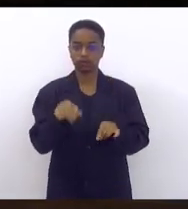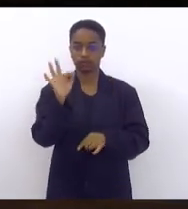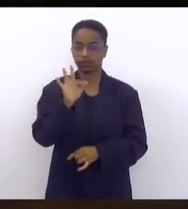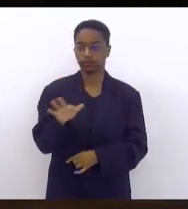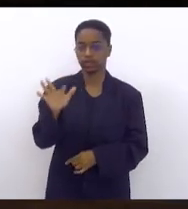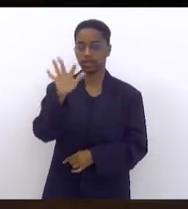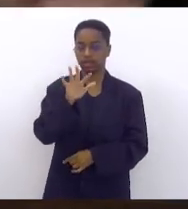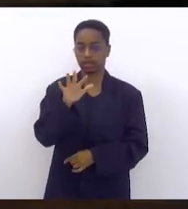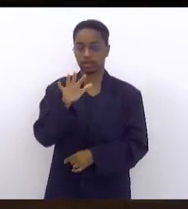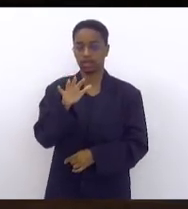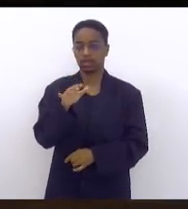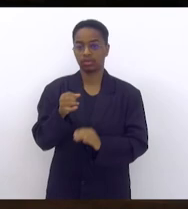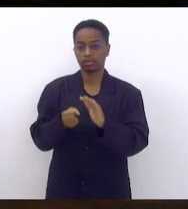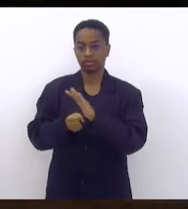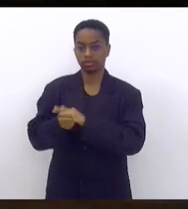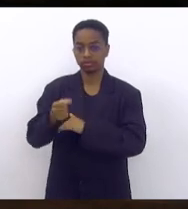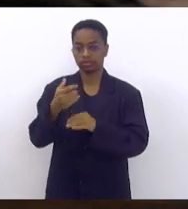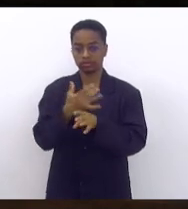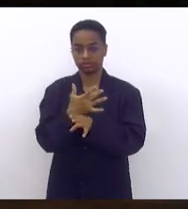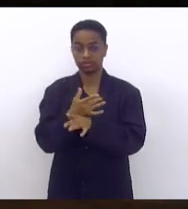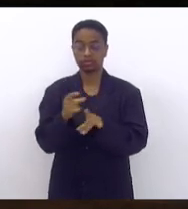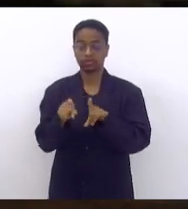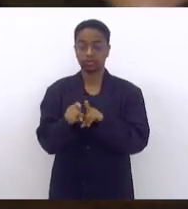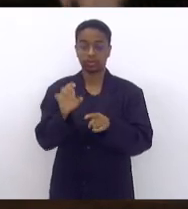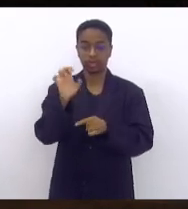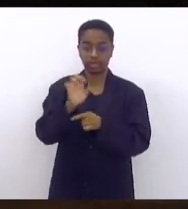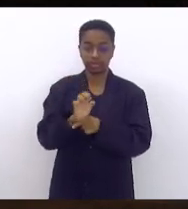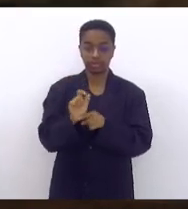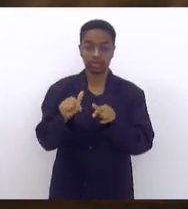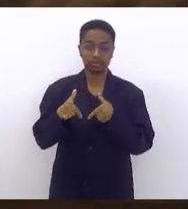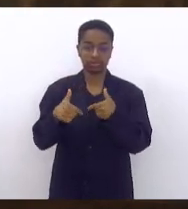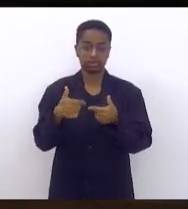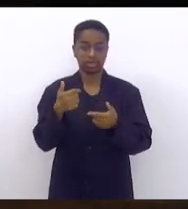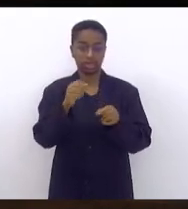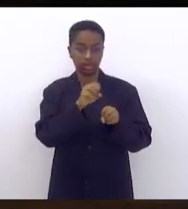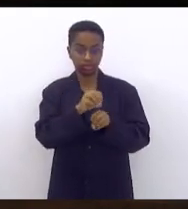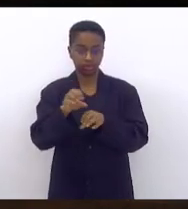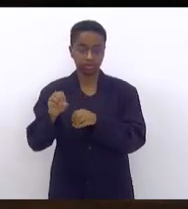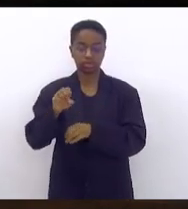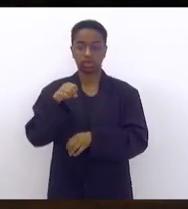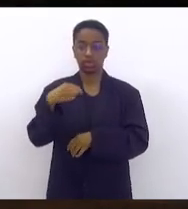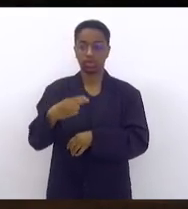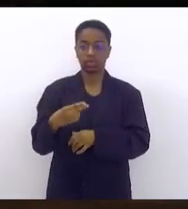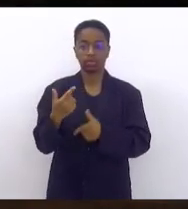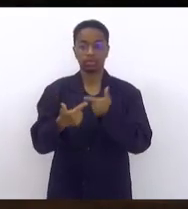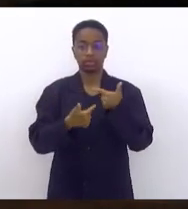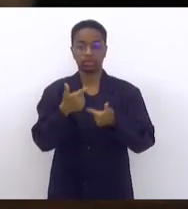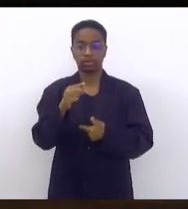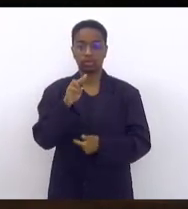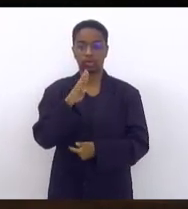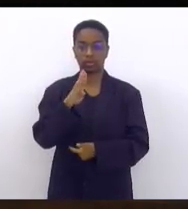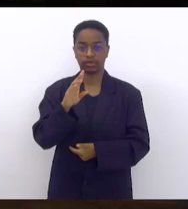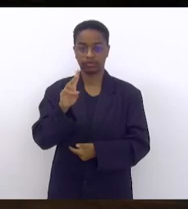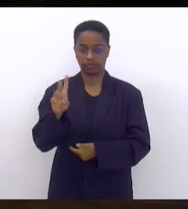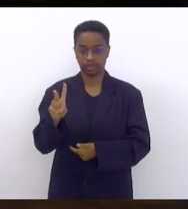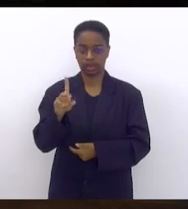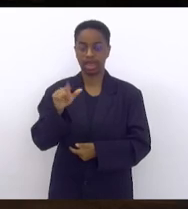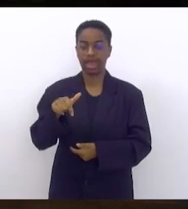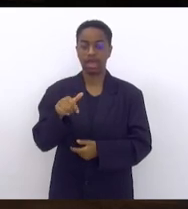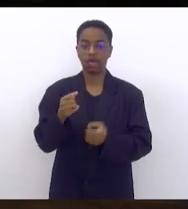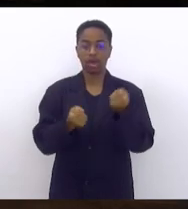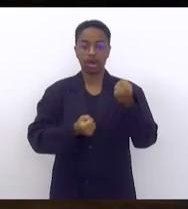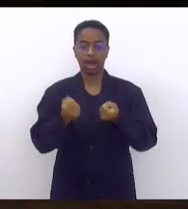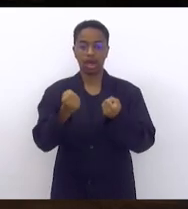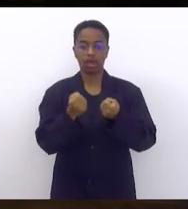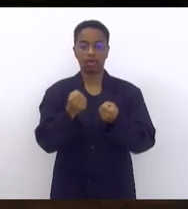cedido ao município, quem está lá no Estado fazendo educação ou trabalhando lá na UBV, que é quem carro fumacê, né, para quem não